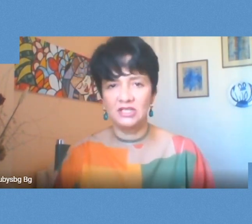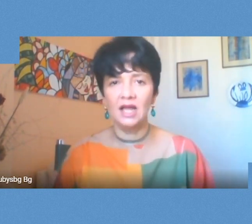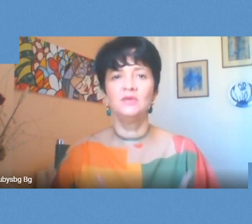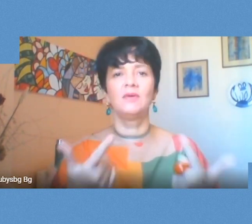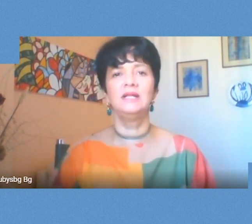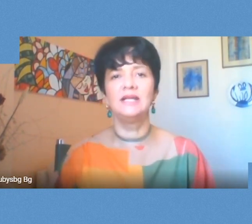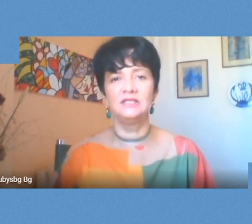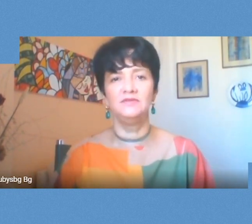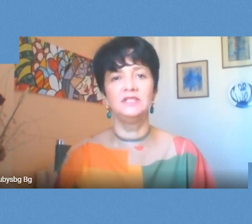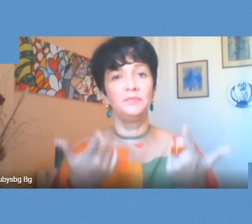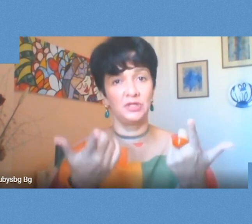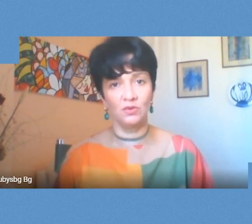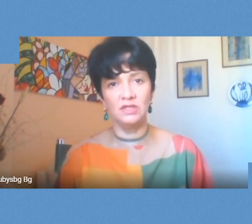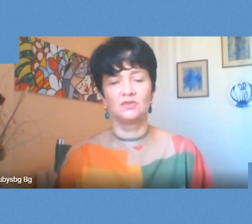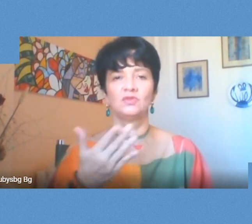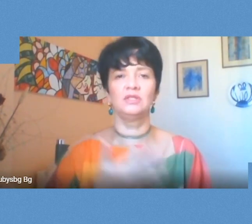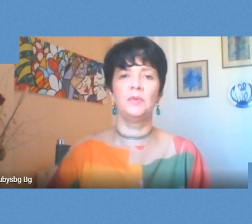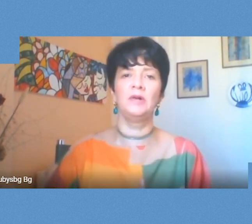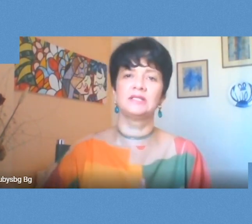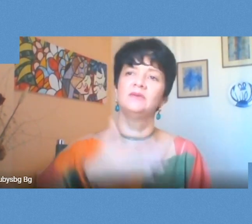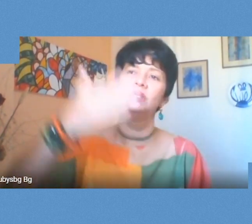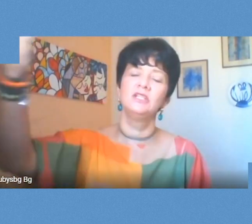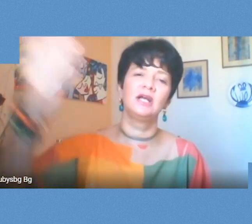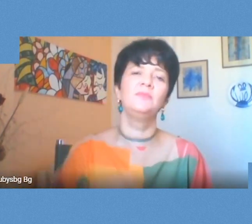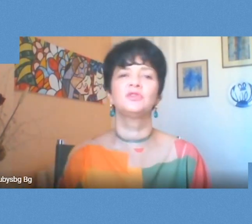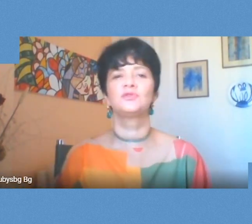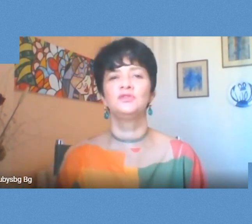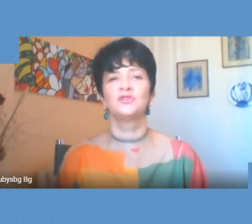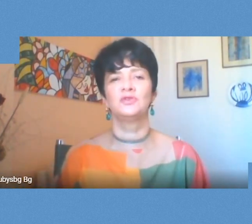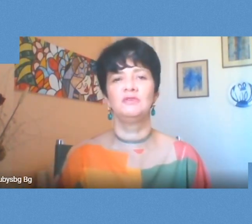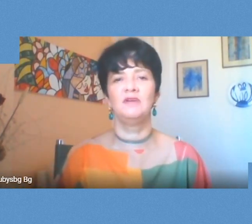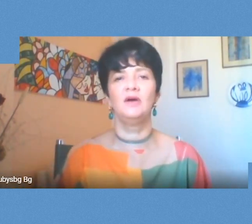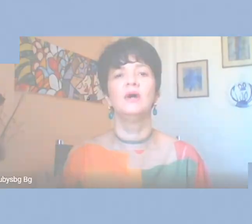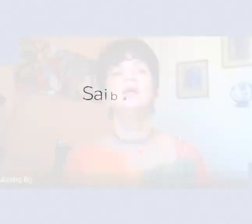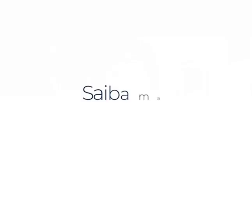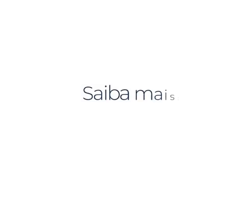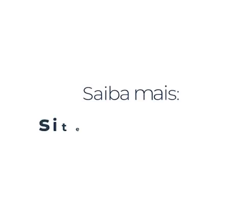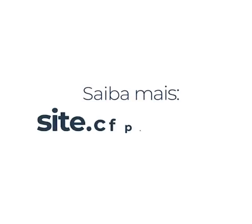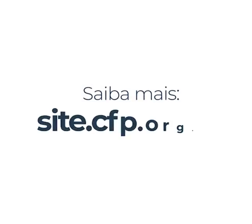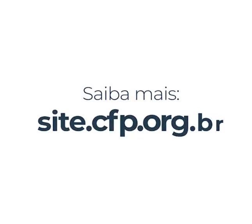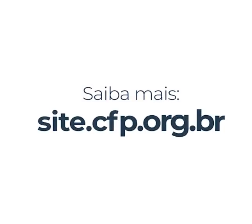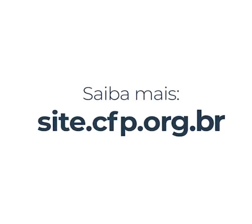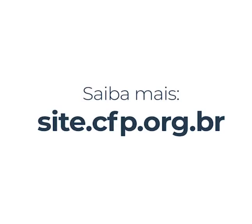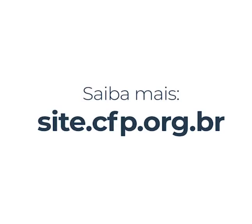um bem-estar e uma qualidade de vida, porque com isso toda a população estará em boas condições quando estiver na rua.